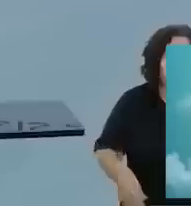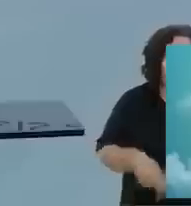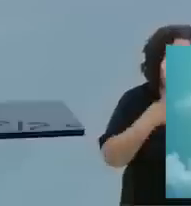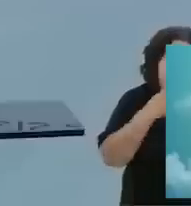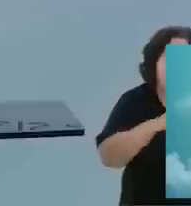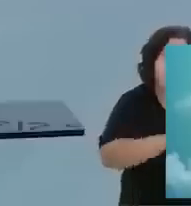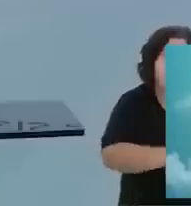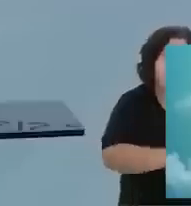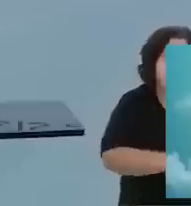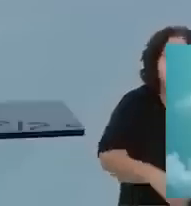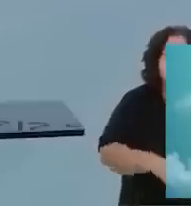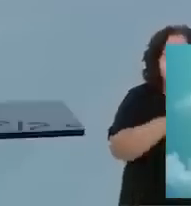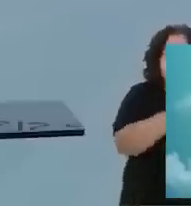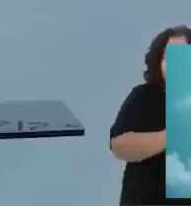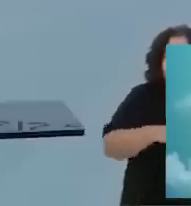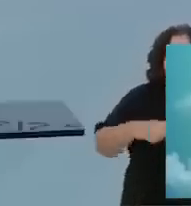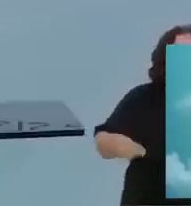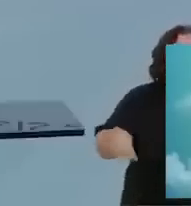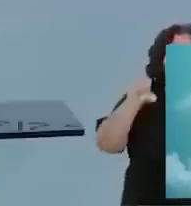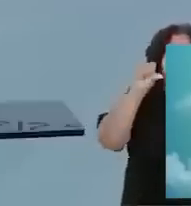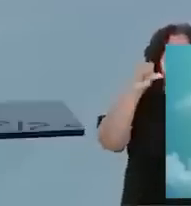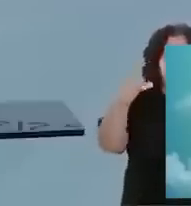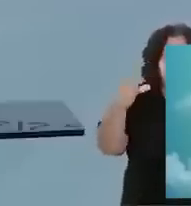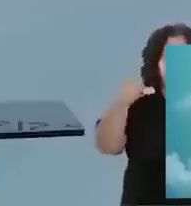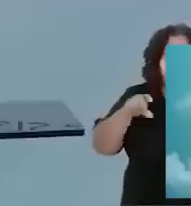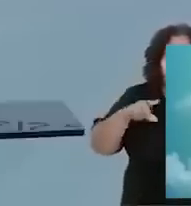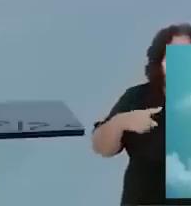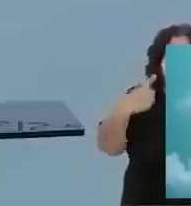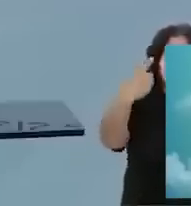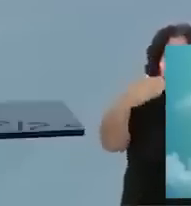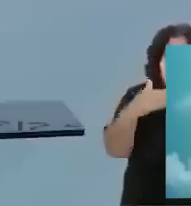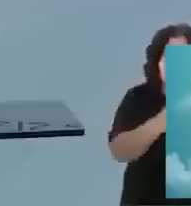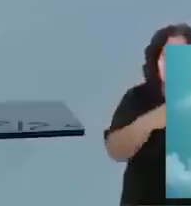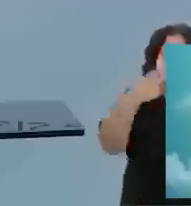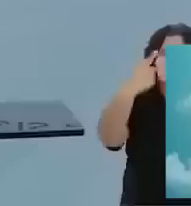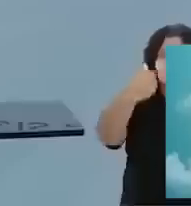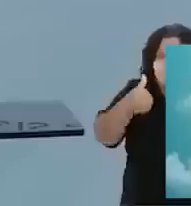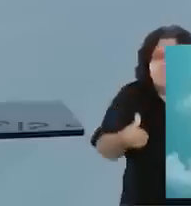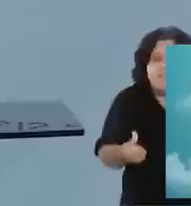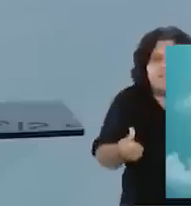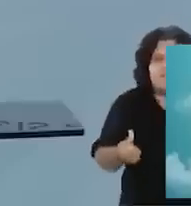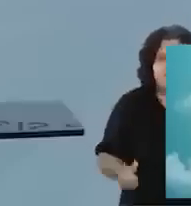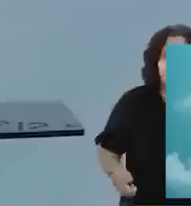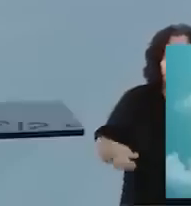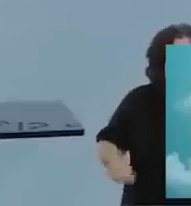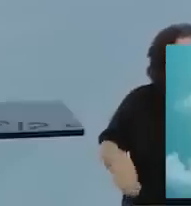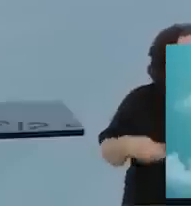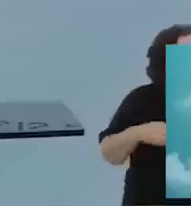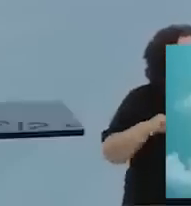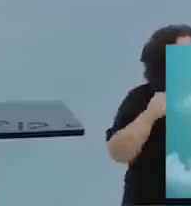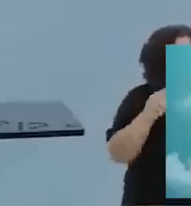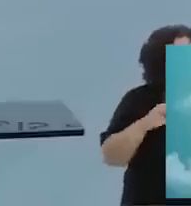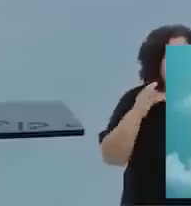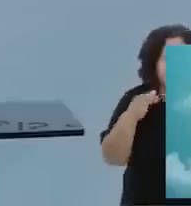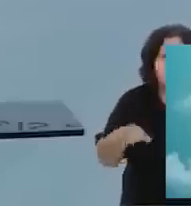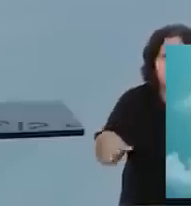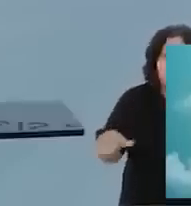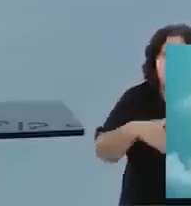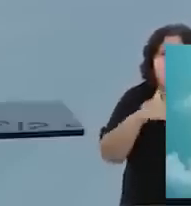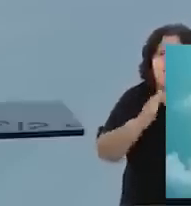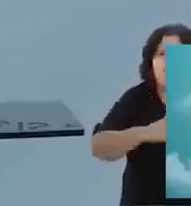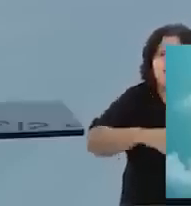a 16. Este era o hábito de Paulo, este era a metodologia de Paulo: primeiro dar a